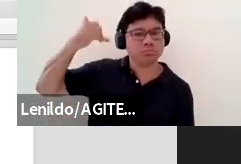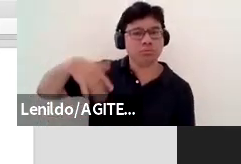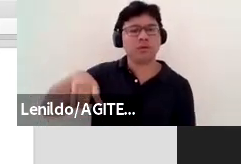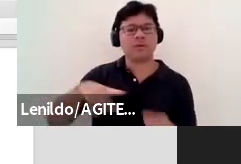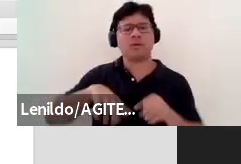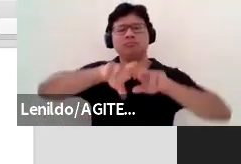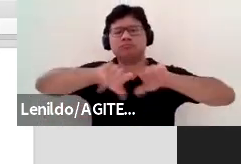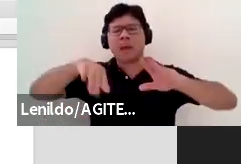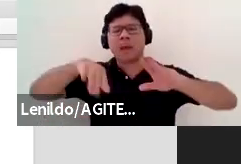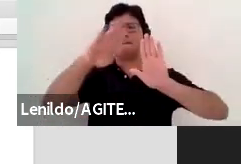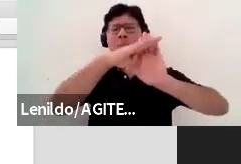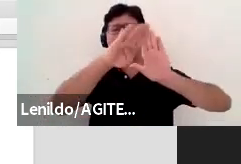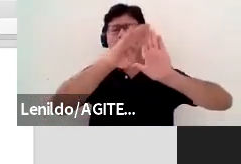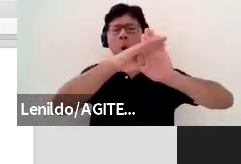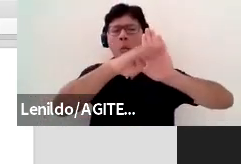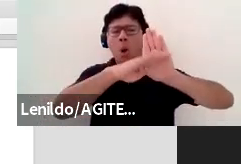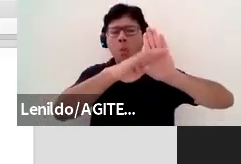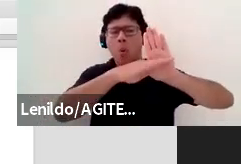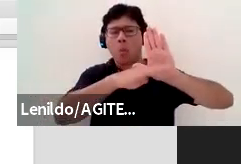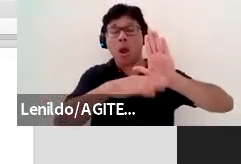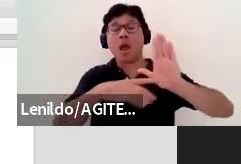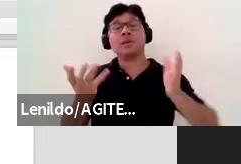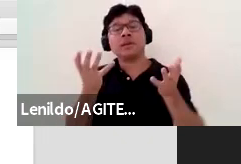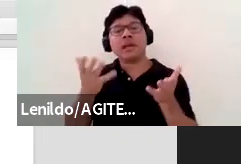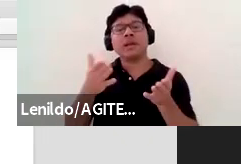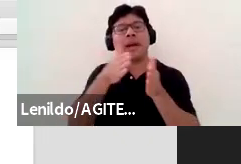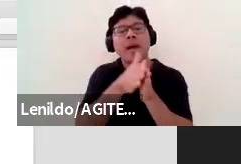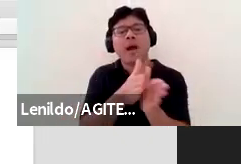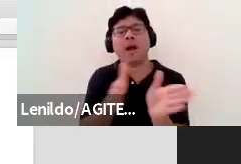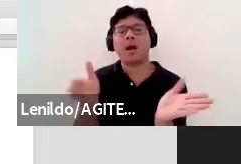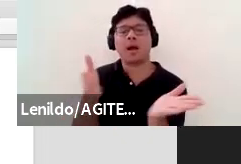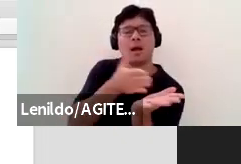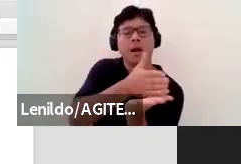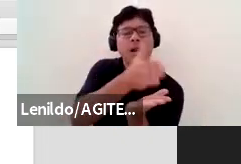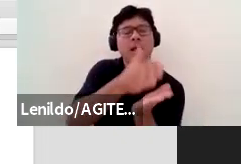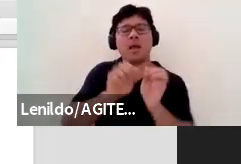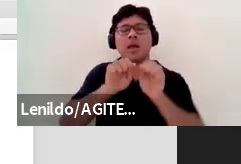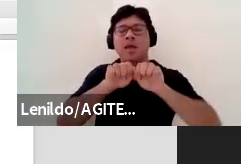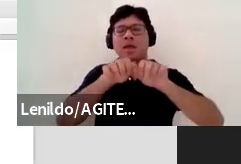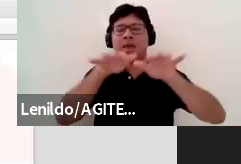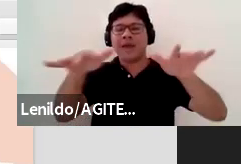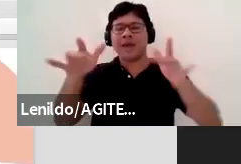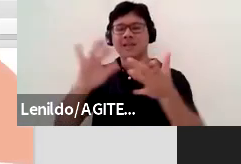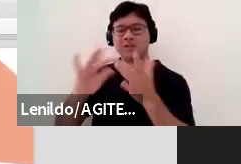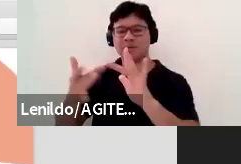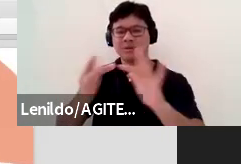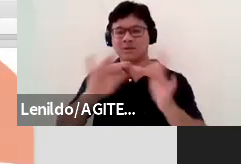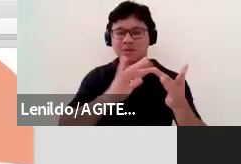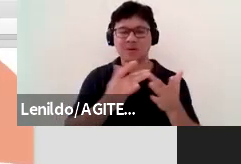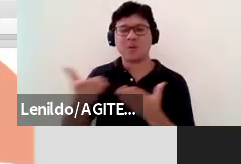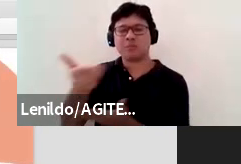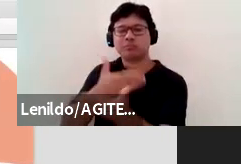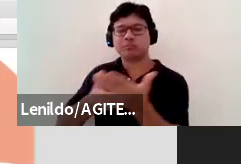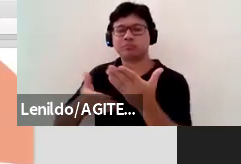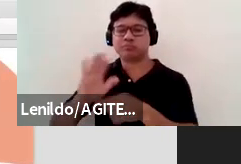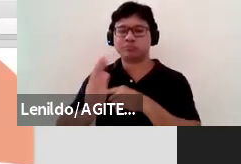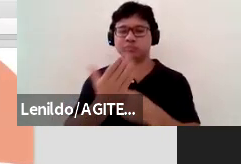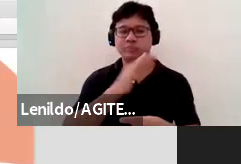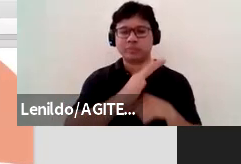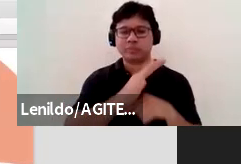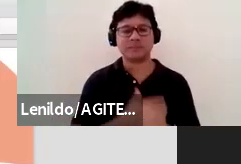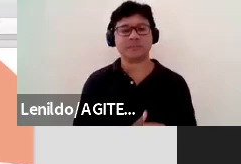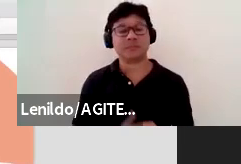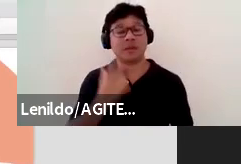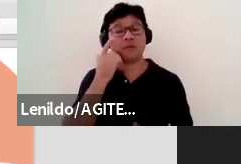estava sempre... querendo ampliar essa nossa rede de colaboradores. Aqui mais algumas